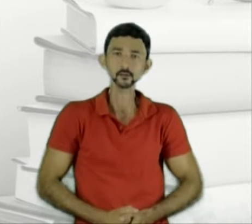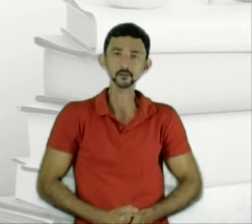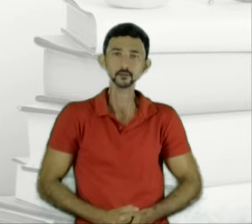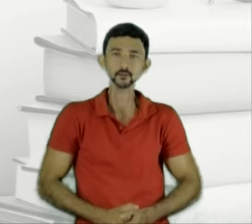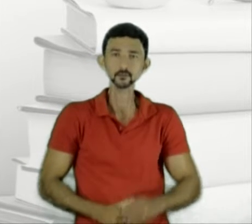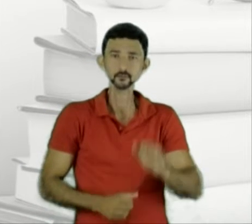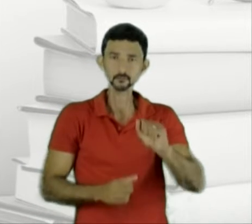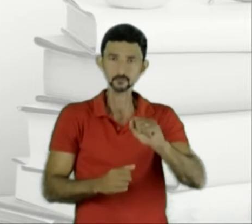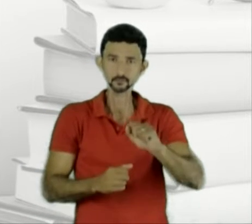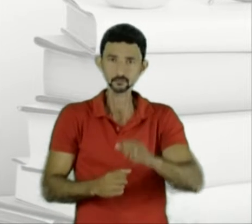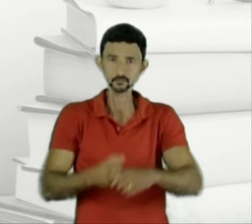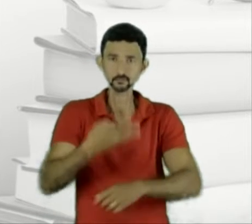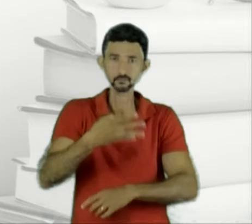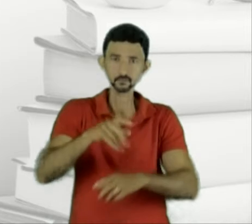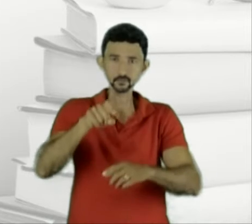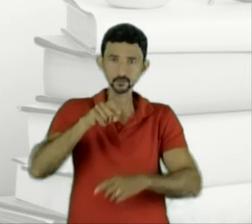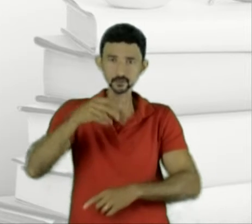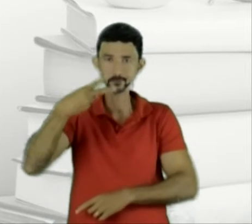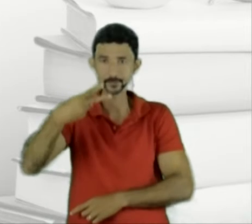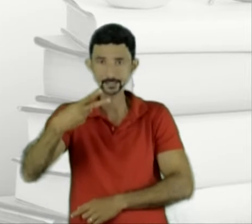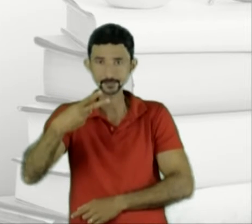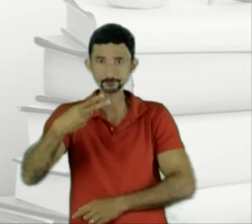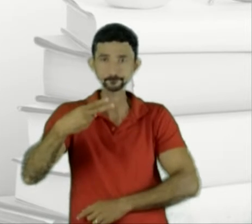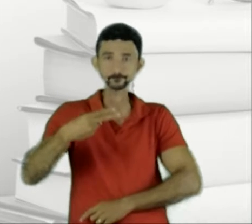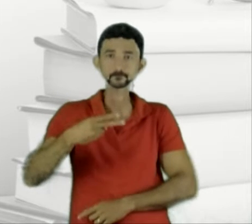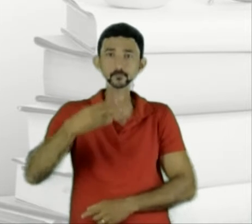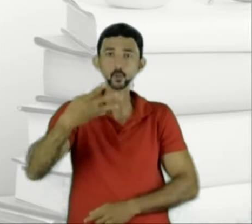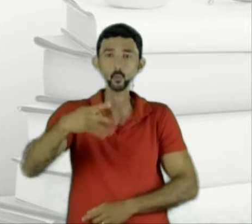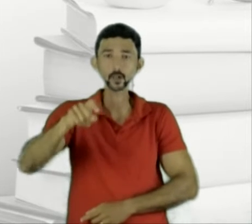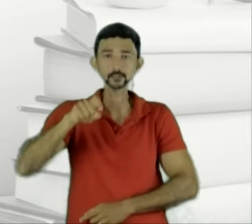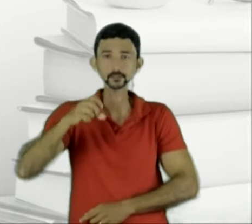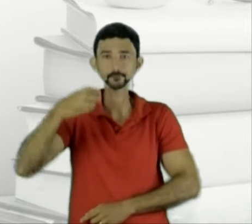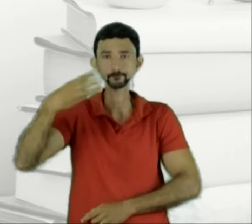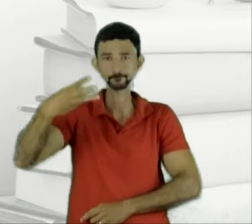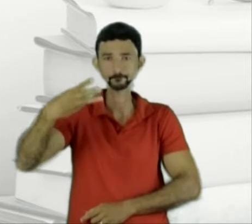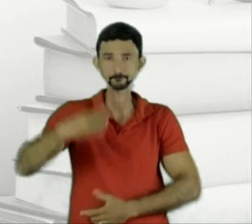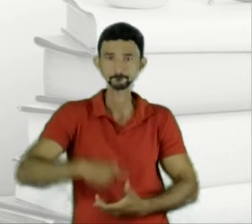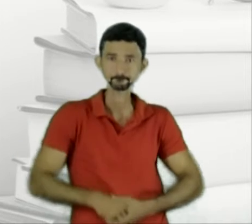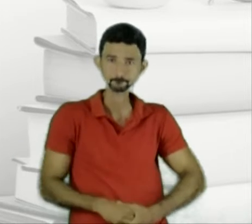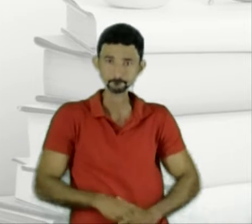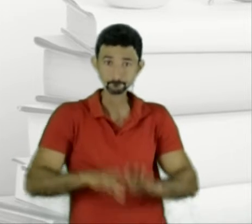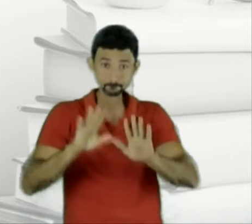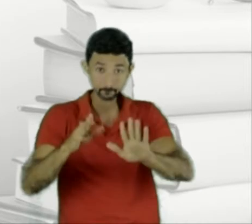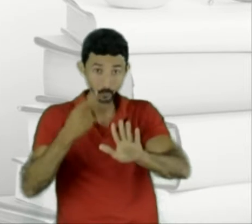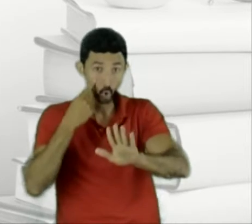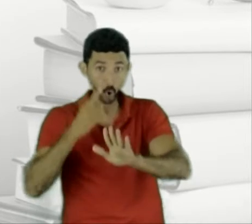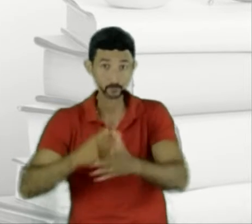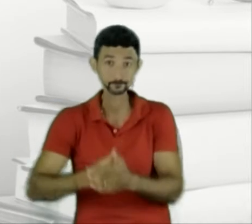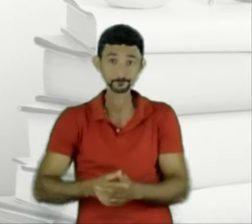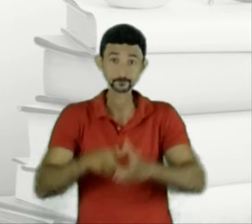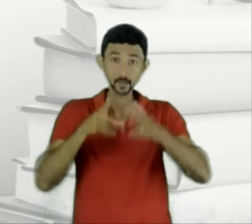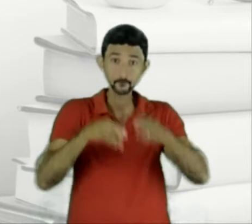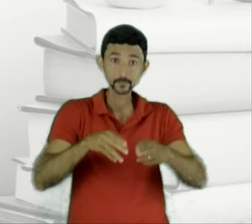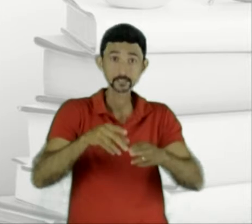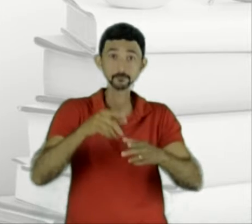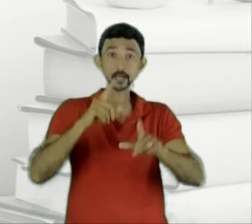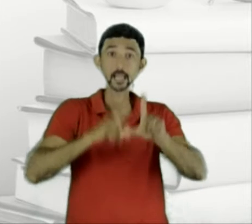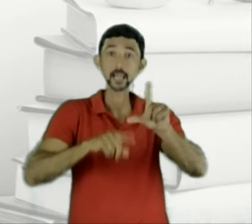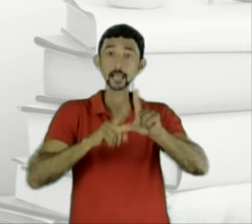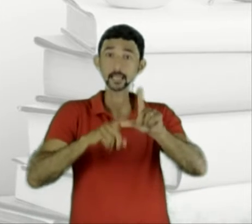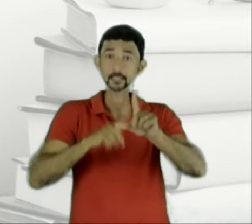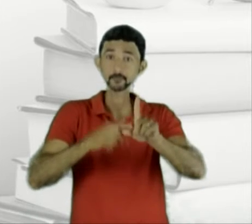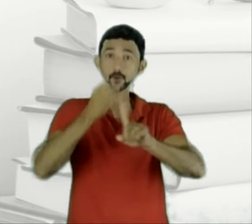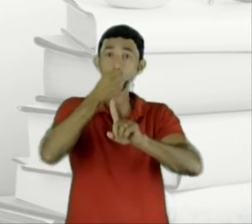A, 4x ao quadrado e 4x ao cubo. Bem, apesar de ter a mesma letra,